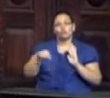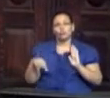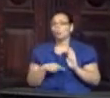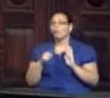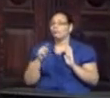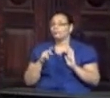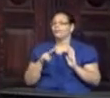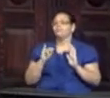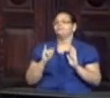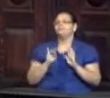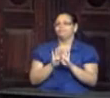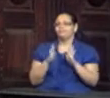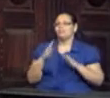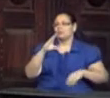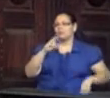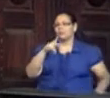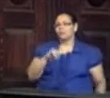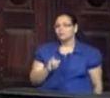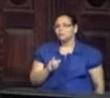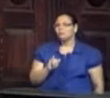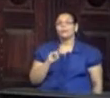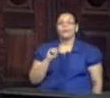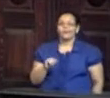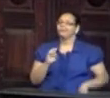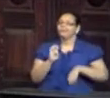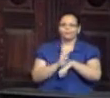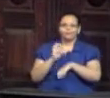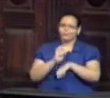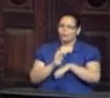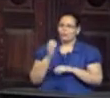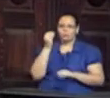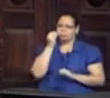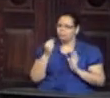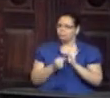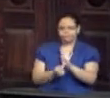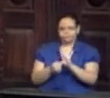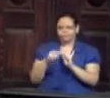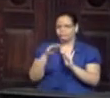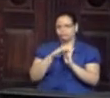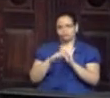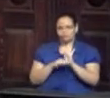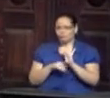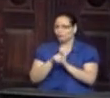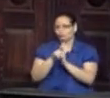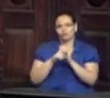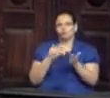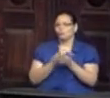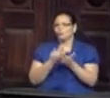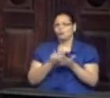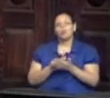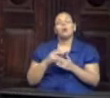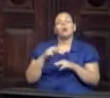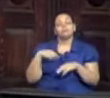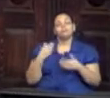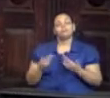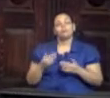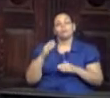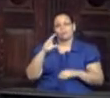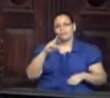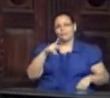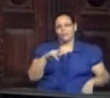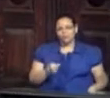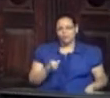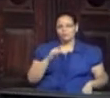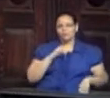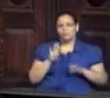uma CPI. O Estado não apresentou os estudos, portanto a CPI está praticamente aberta.